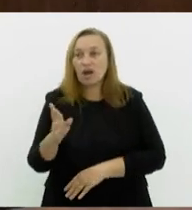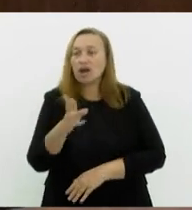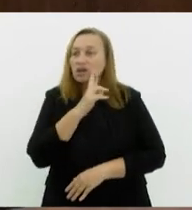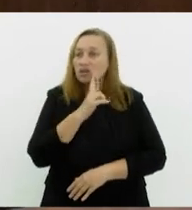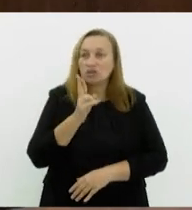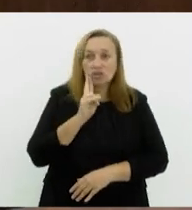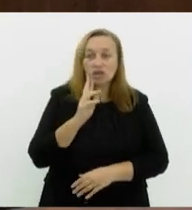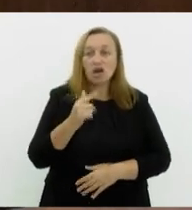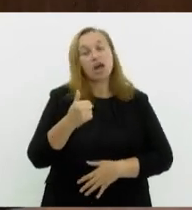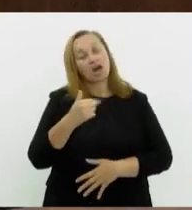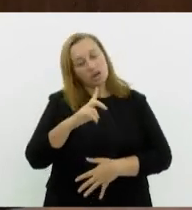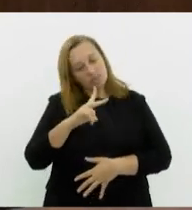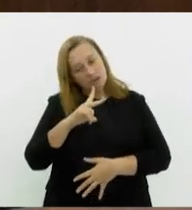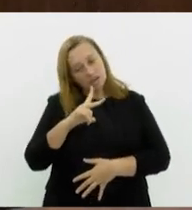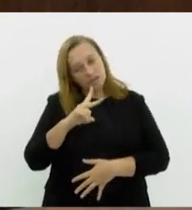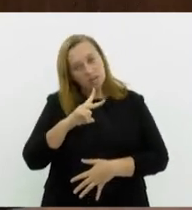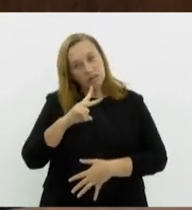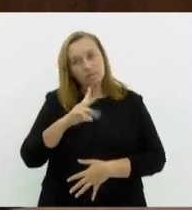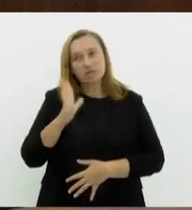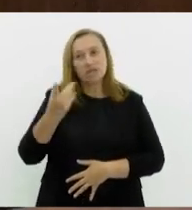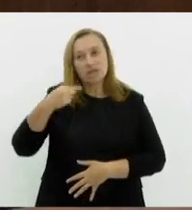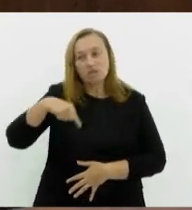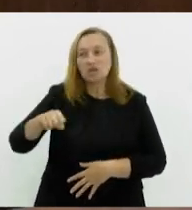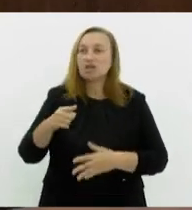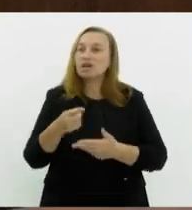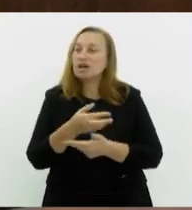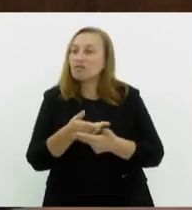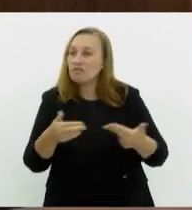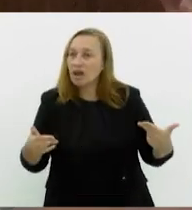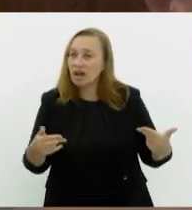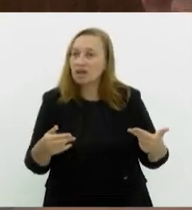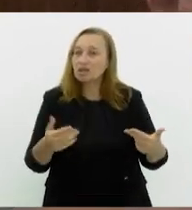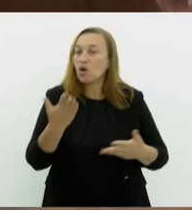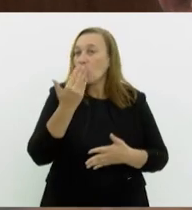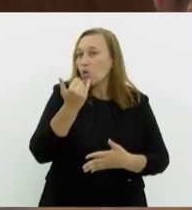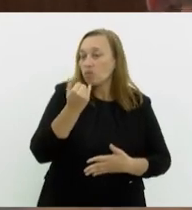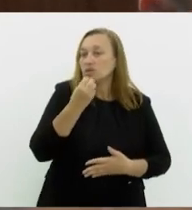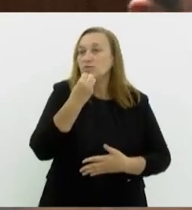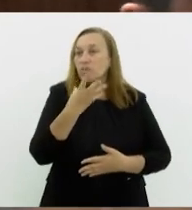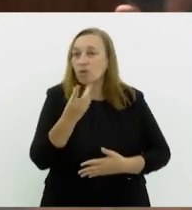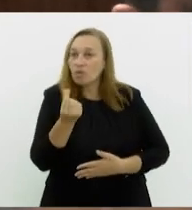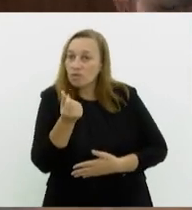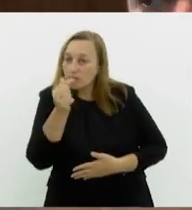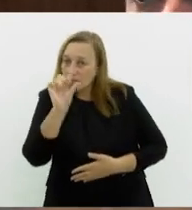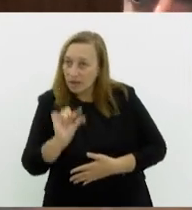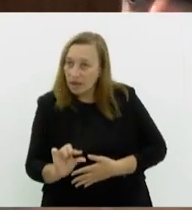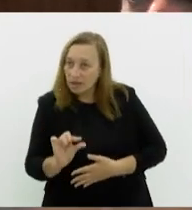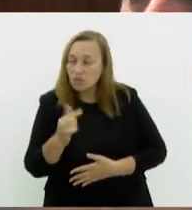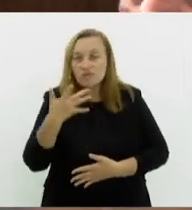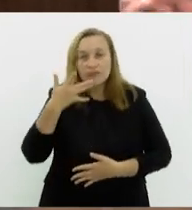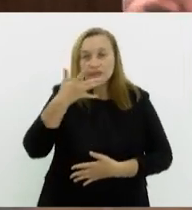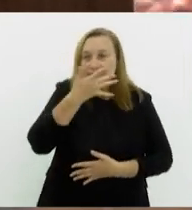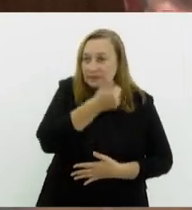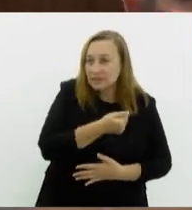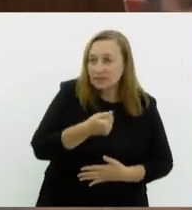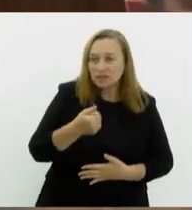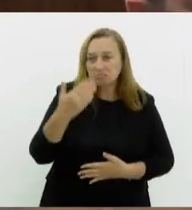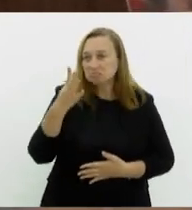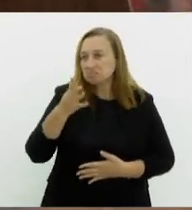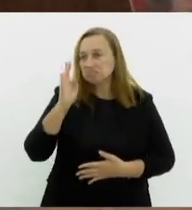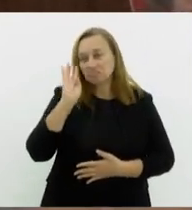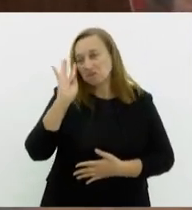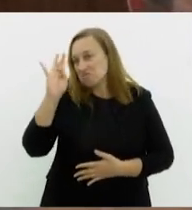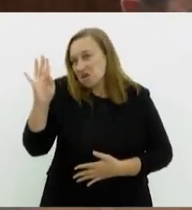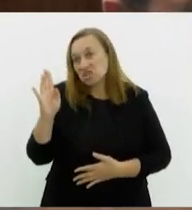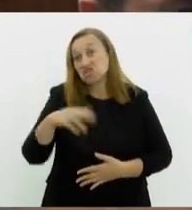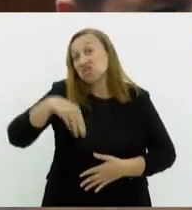restaurantes. Eu, pessoalmente, tenho ido a vários, comidas boas, baratas, gostosas. Nem imagino quem vai ganhar, porque,